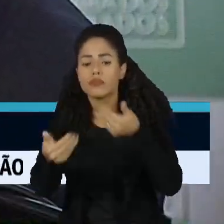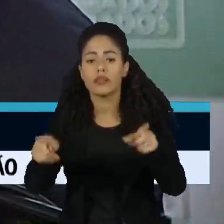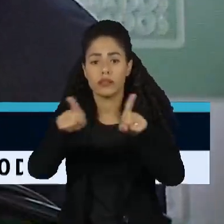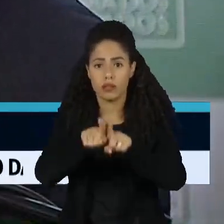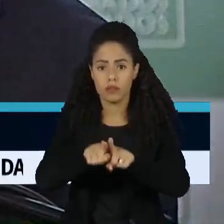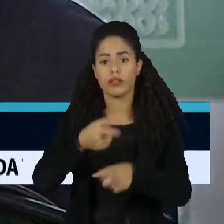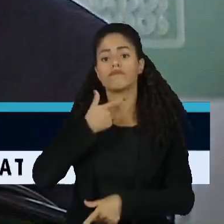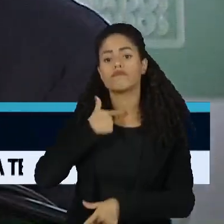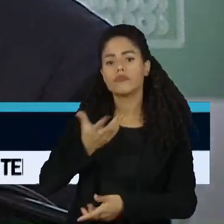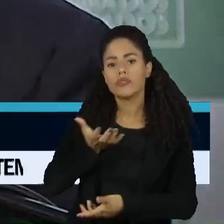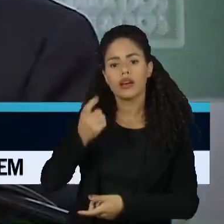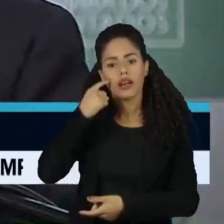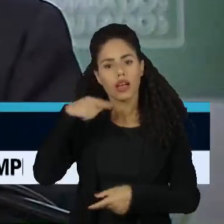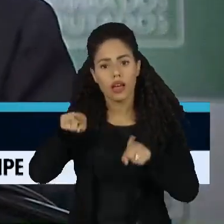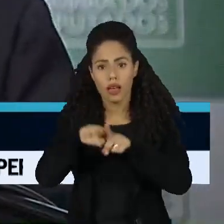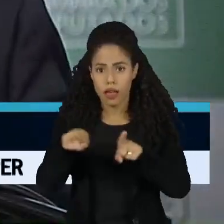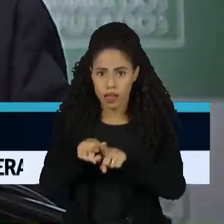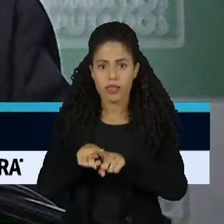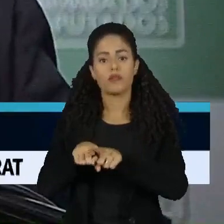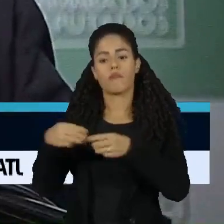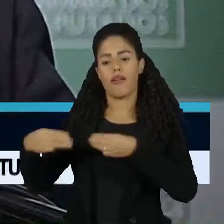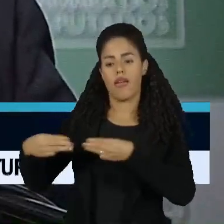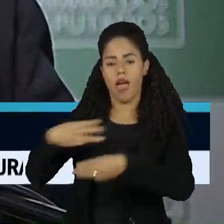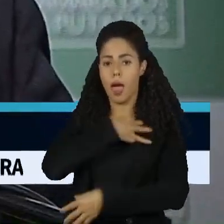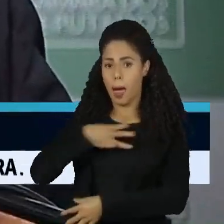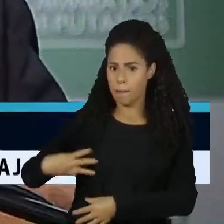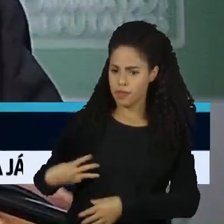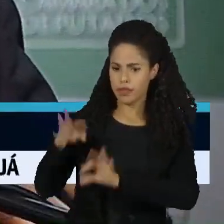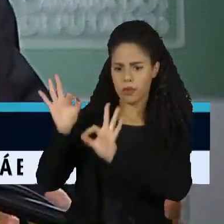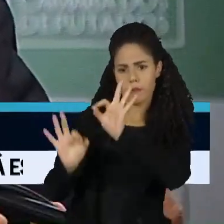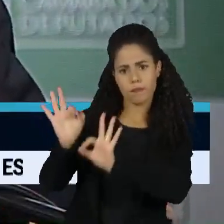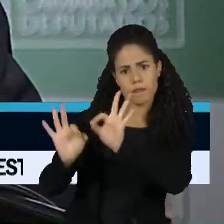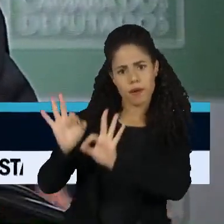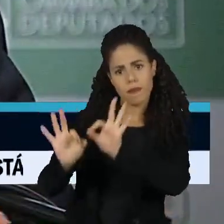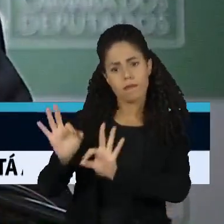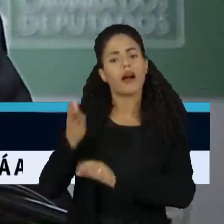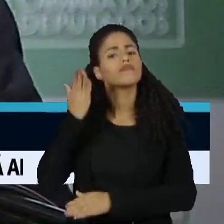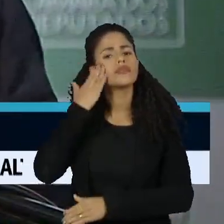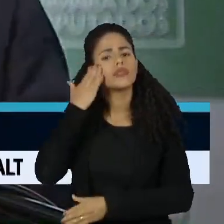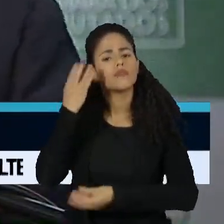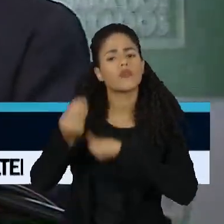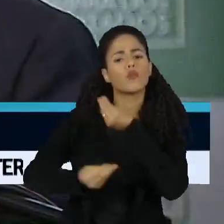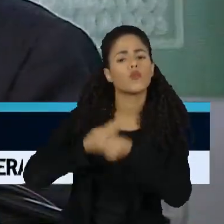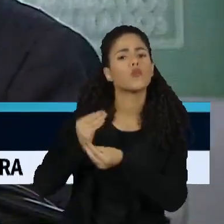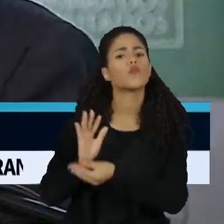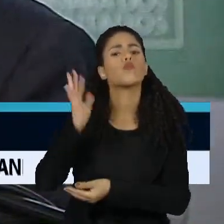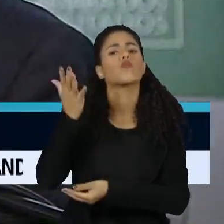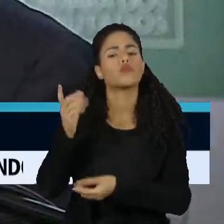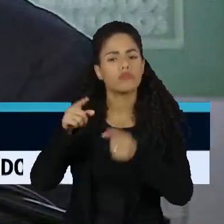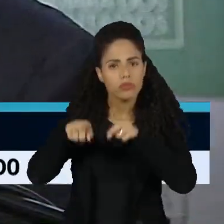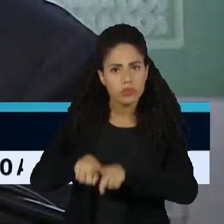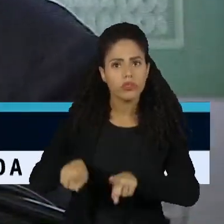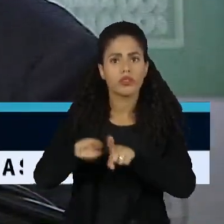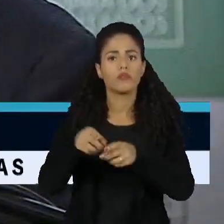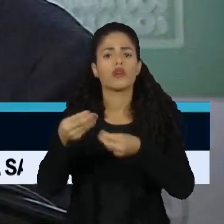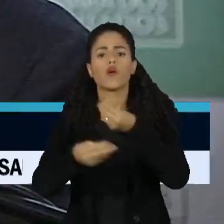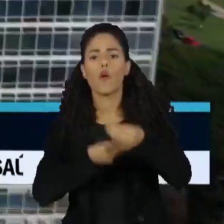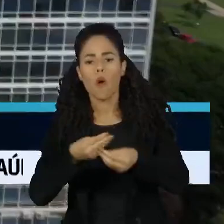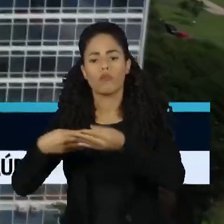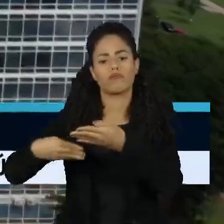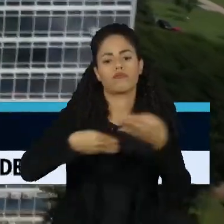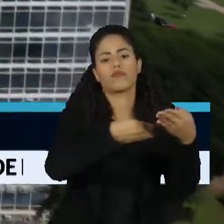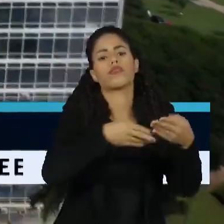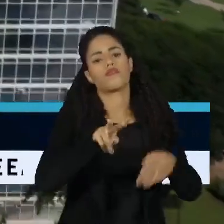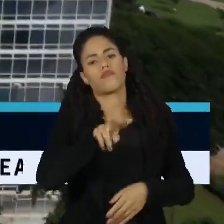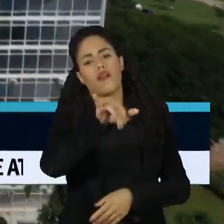era o desejo da ministra do planejamento de ter o mínimo de previsibilidade sobre o piloto será encaminhado